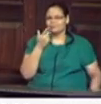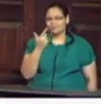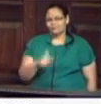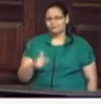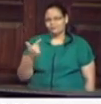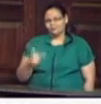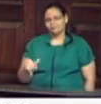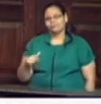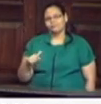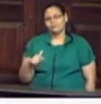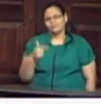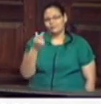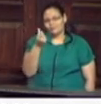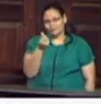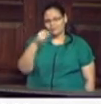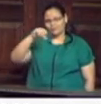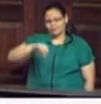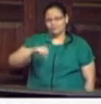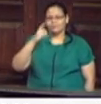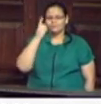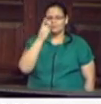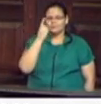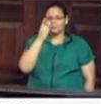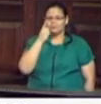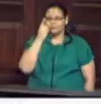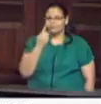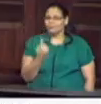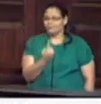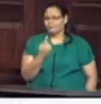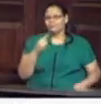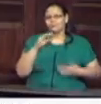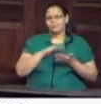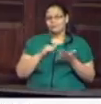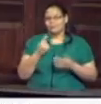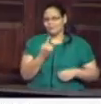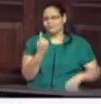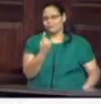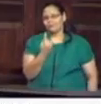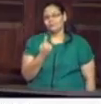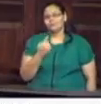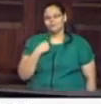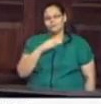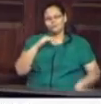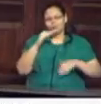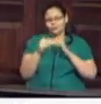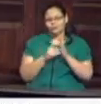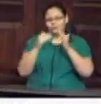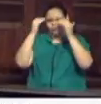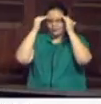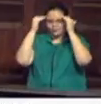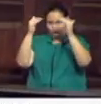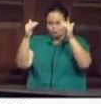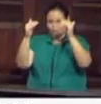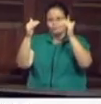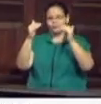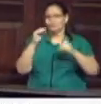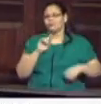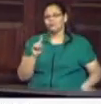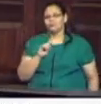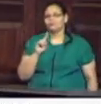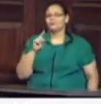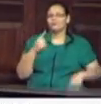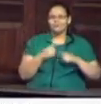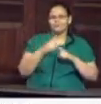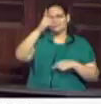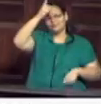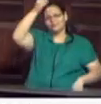aqui dos 69 deputados, além do senhor, todos têm um respeito, e aqui, sem dúvida nenhuma, não pela questão